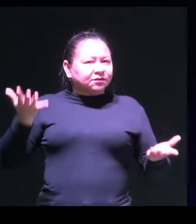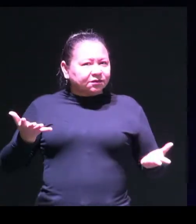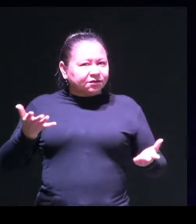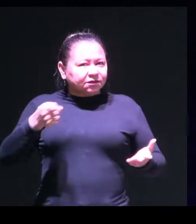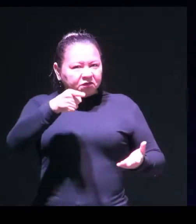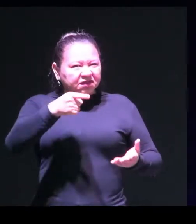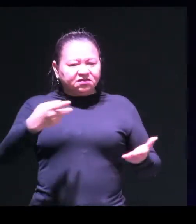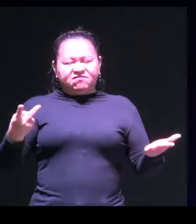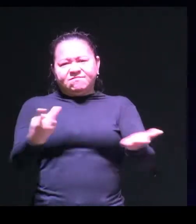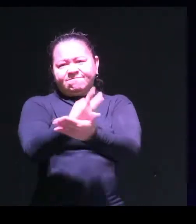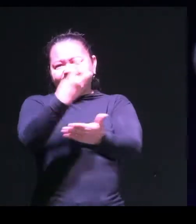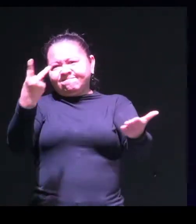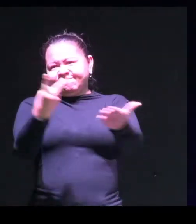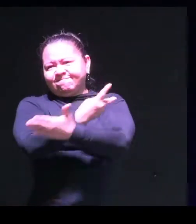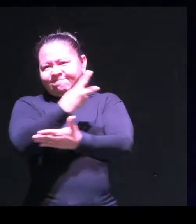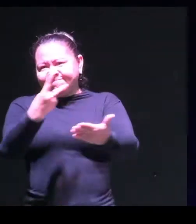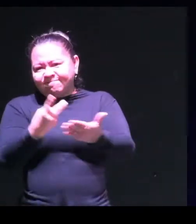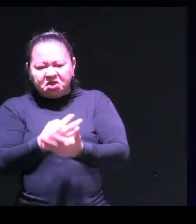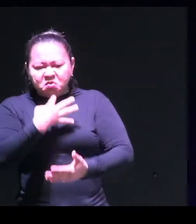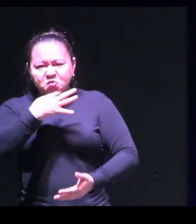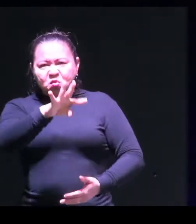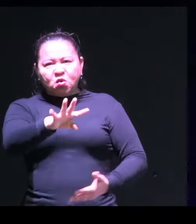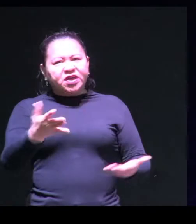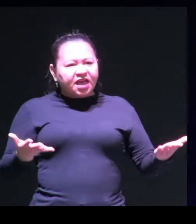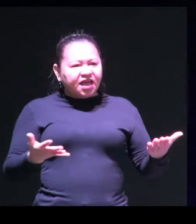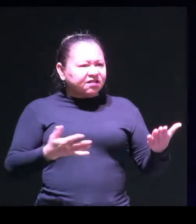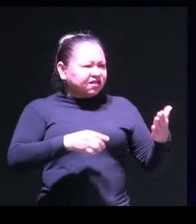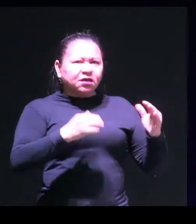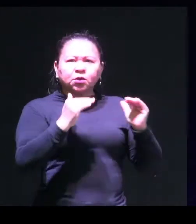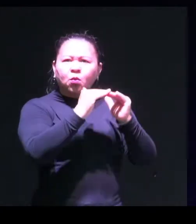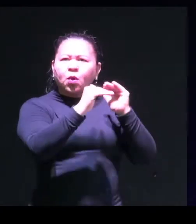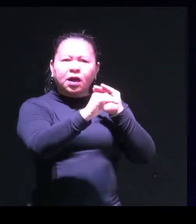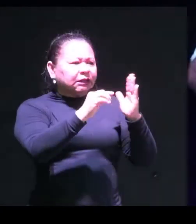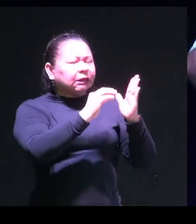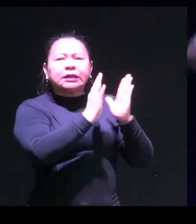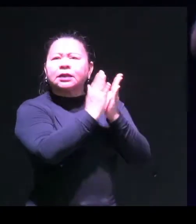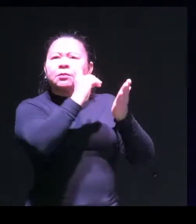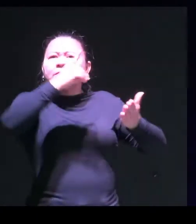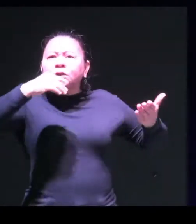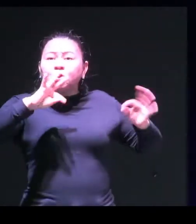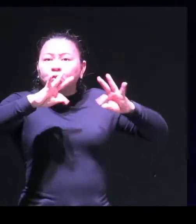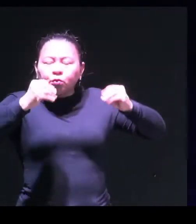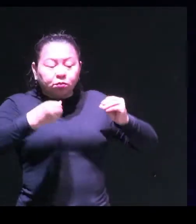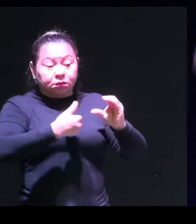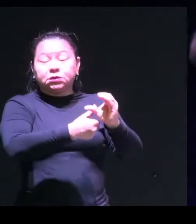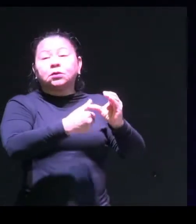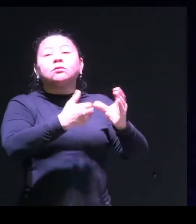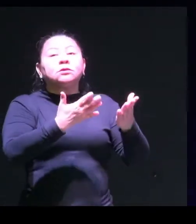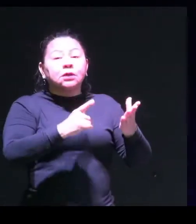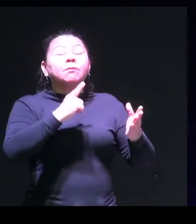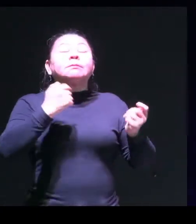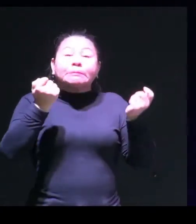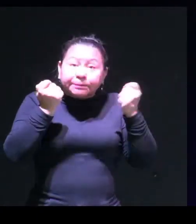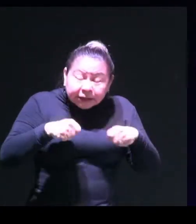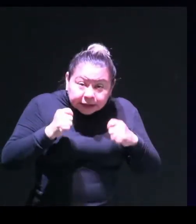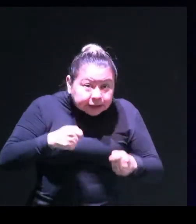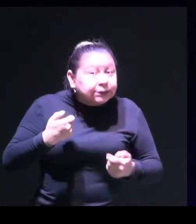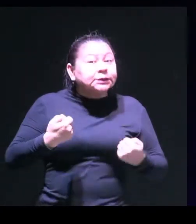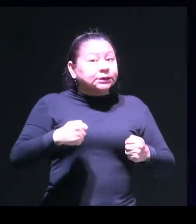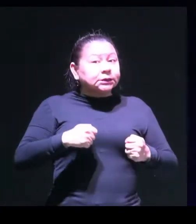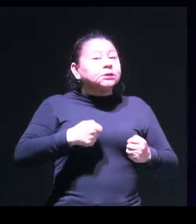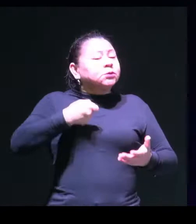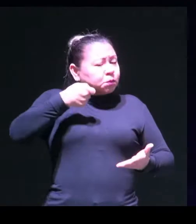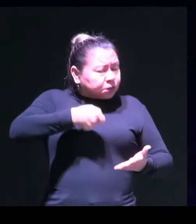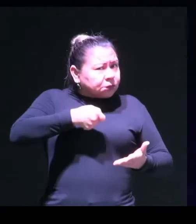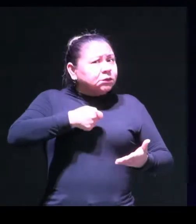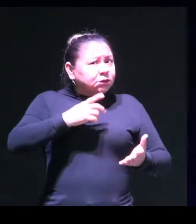vocês estão errados em não conhecer as Escrituras e o poder de Deus. Então todo cristão tem o dever sagrado, a